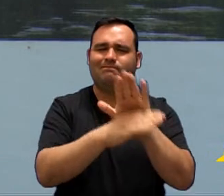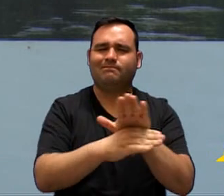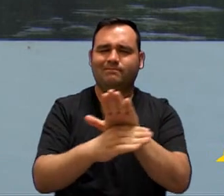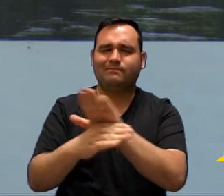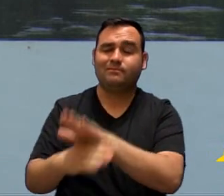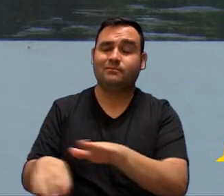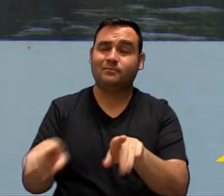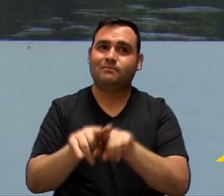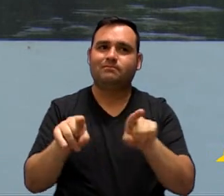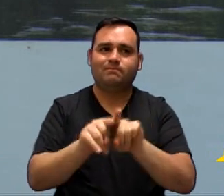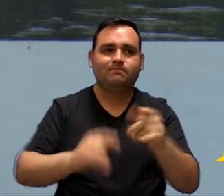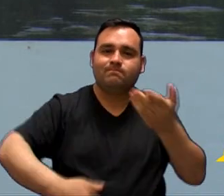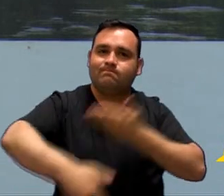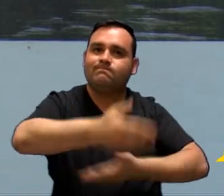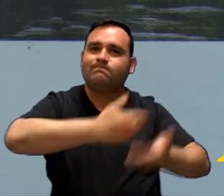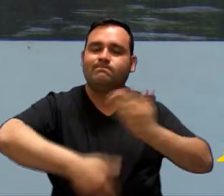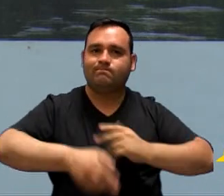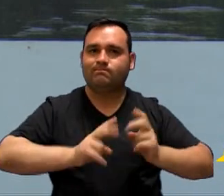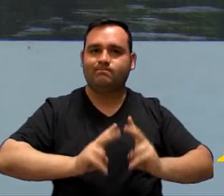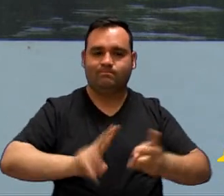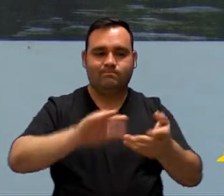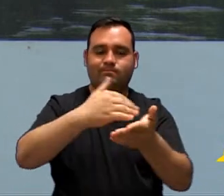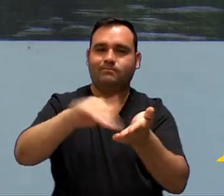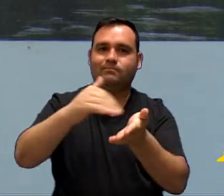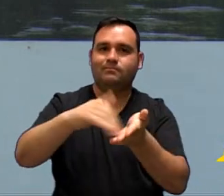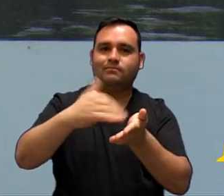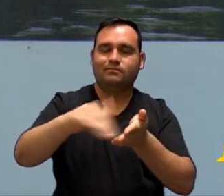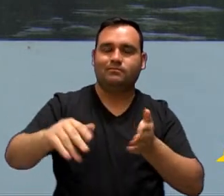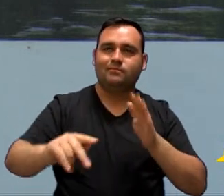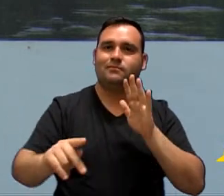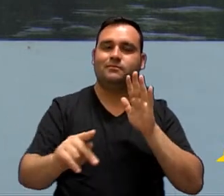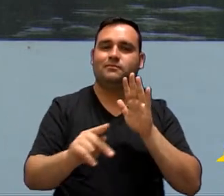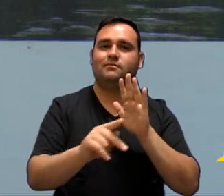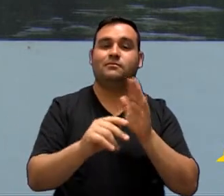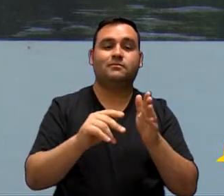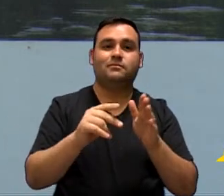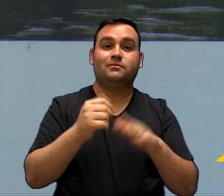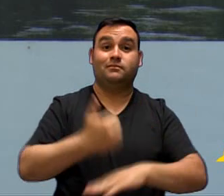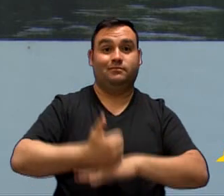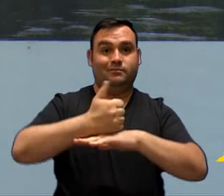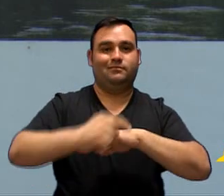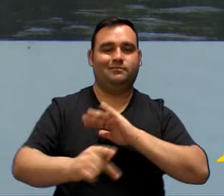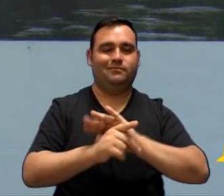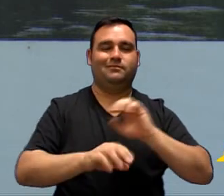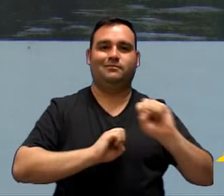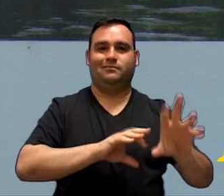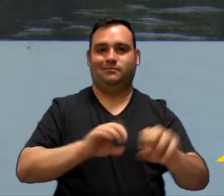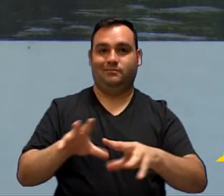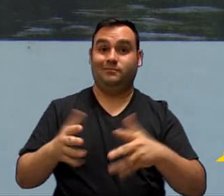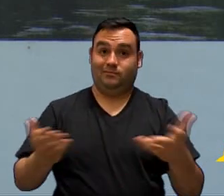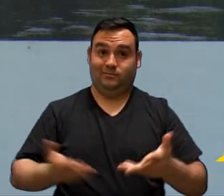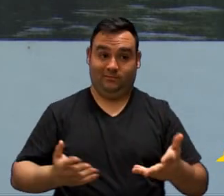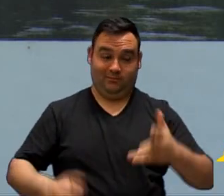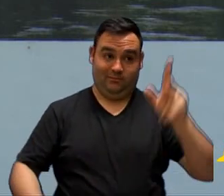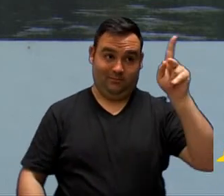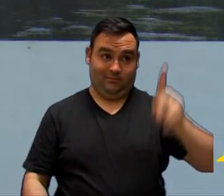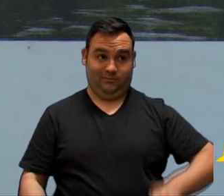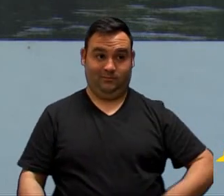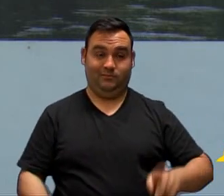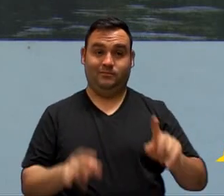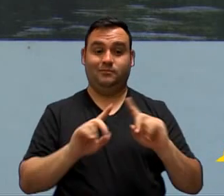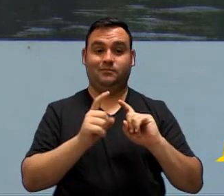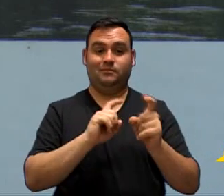com o envolvimento efetivo da Secretaria Municipal de Educação. Para presidir esta